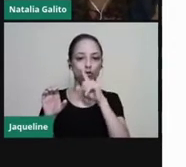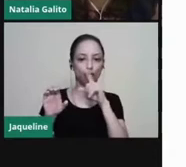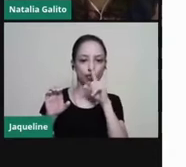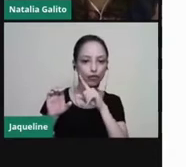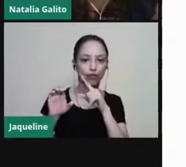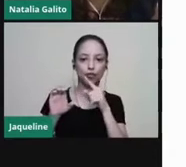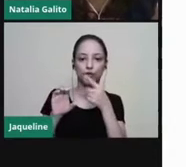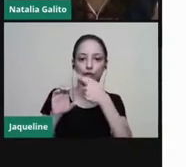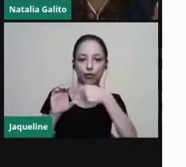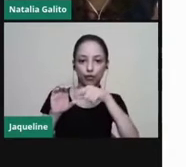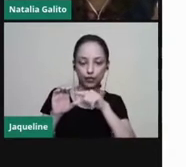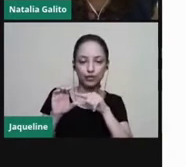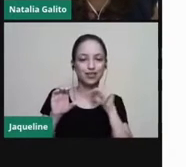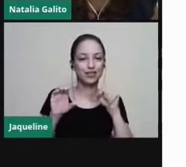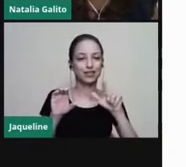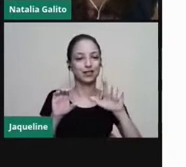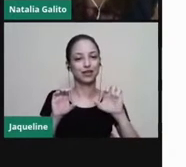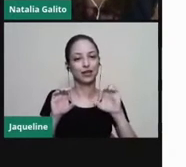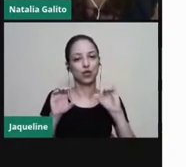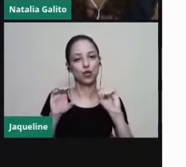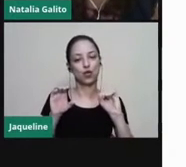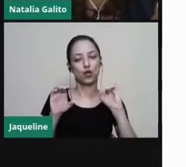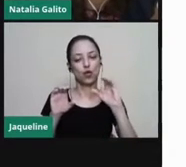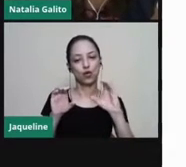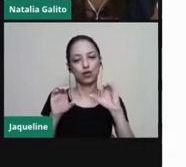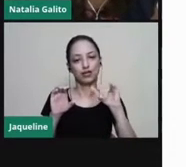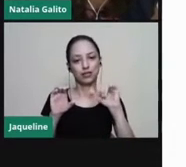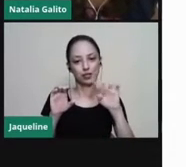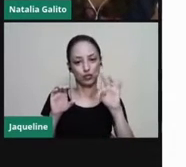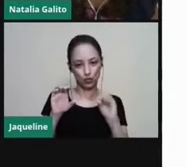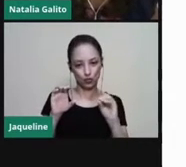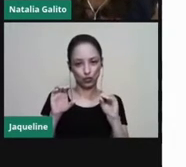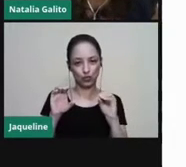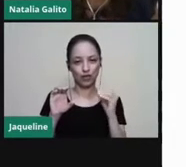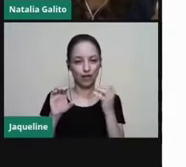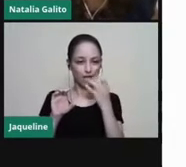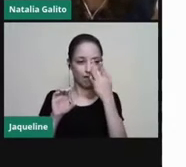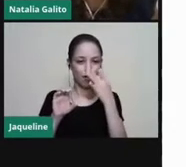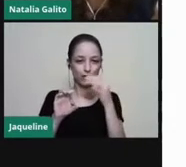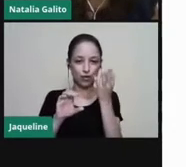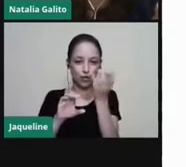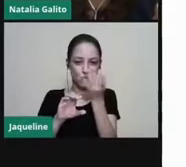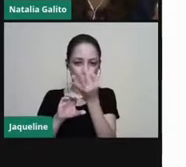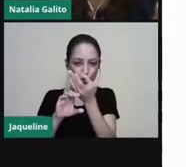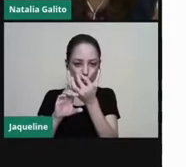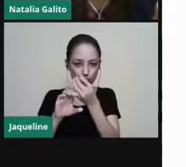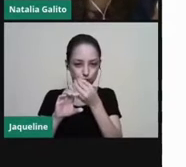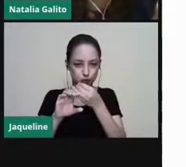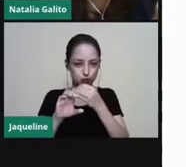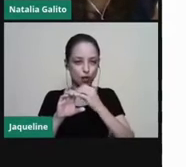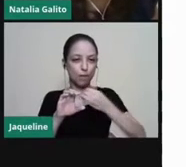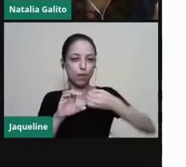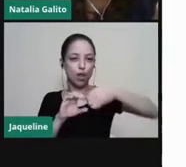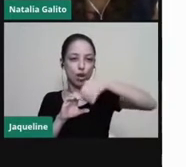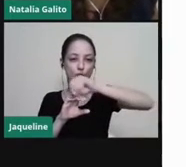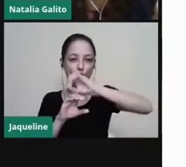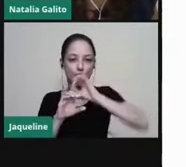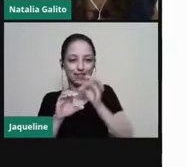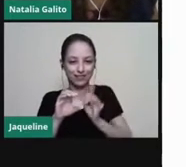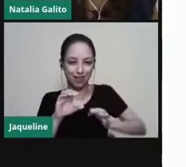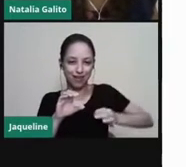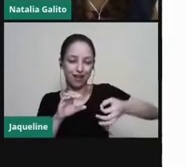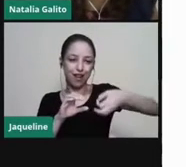esses leucócitos, eles migram facilmente para o espaço subendotelial, a própria molécula, a própria célula